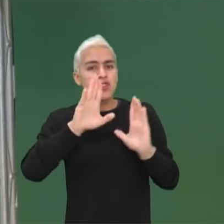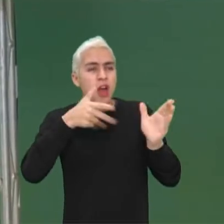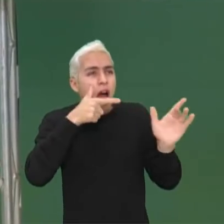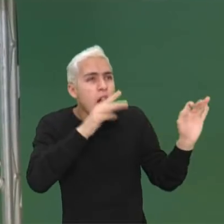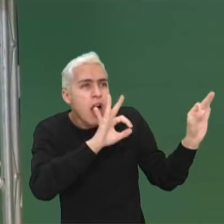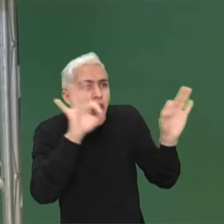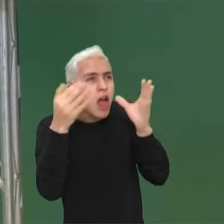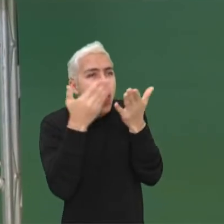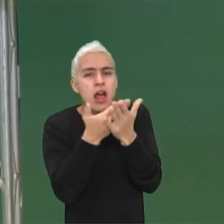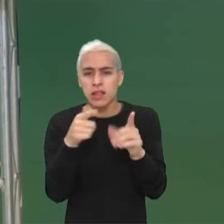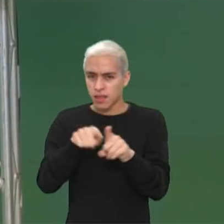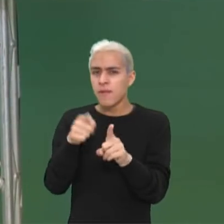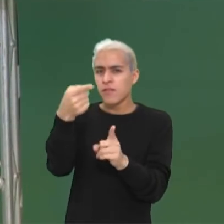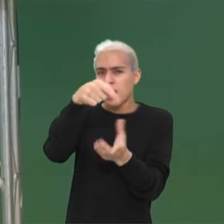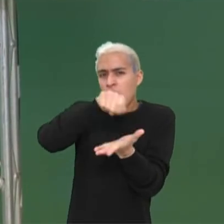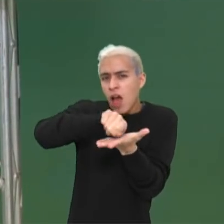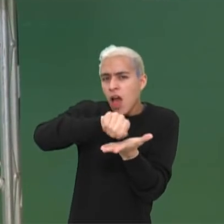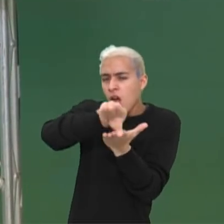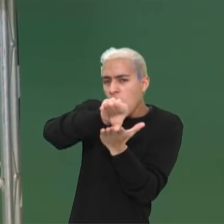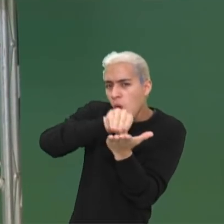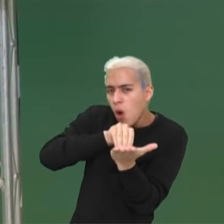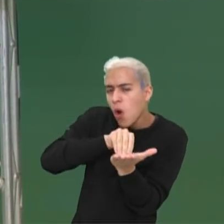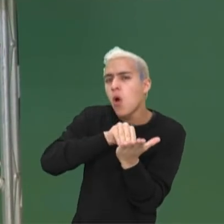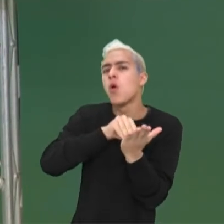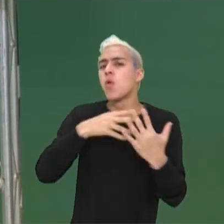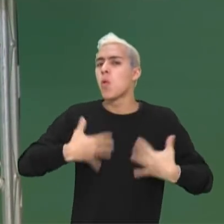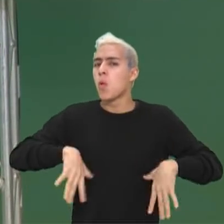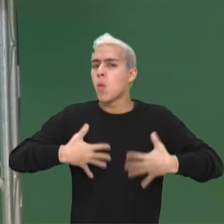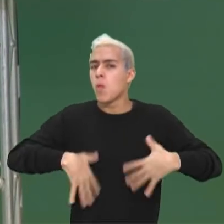terem anotado os conteúdos, eu creio que vocês,